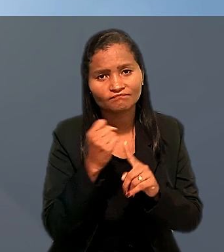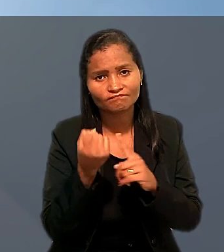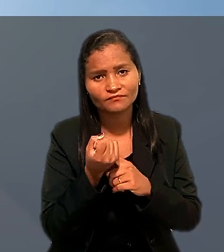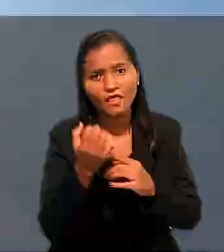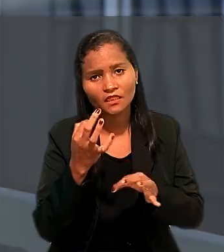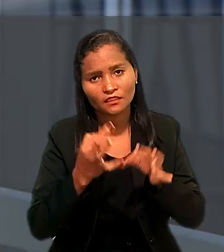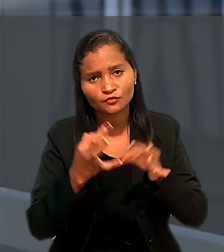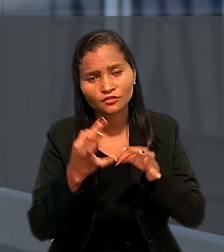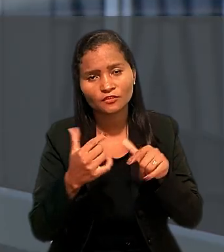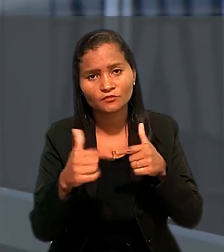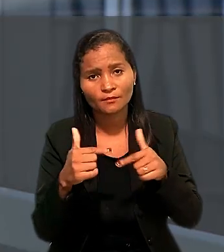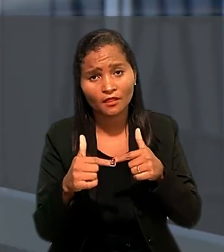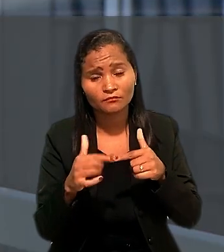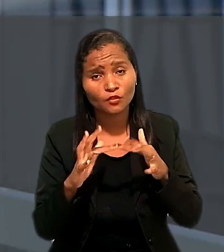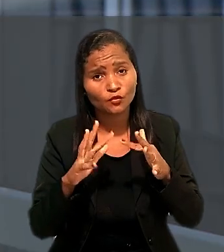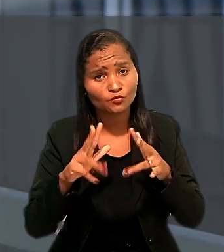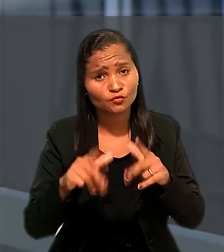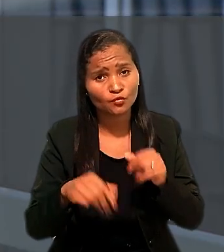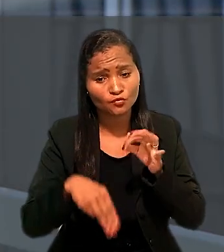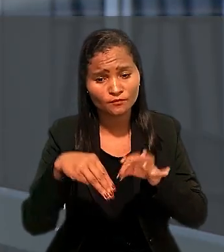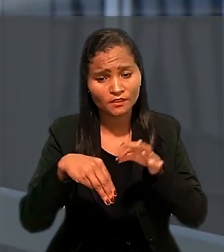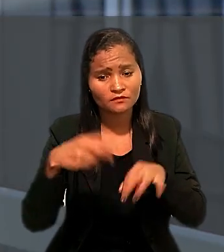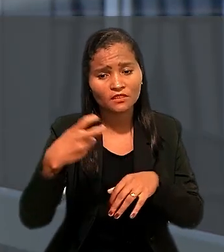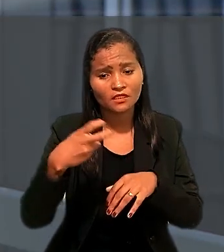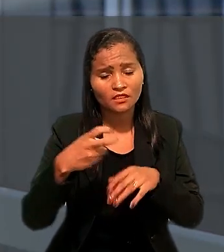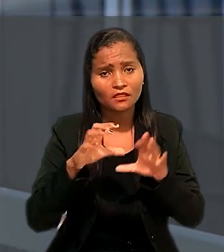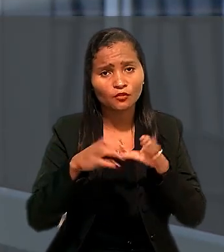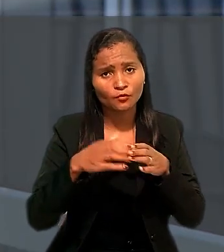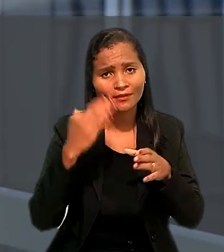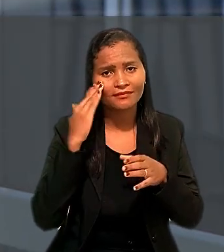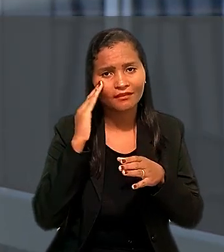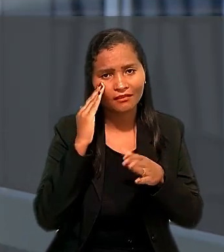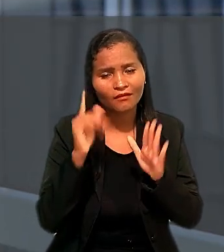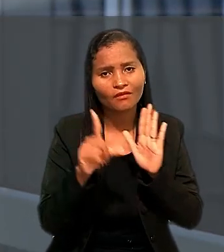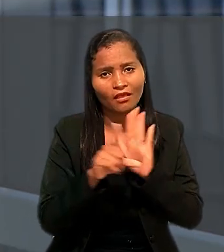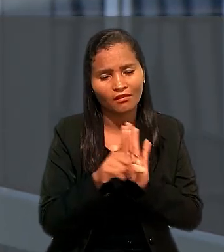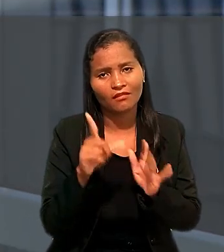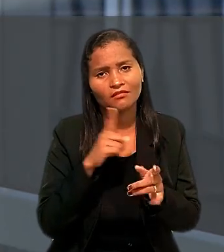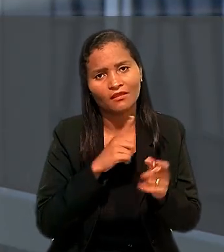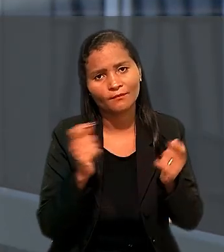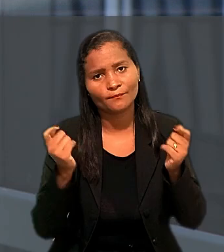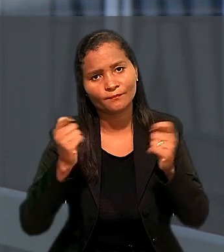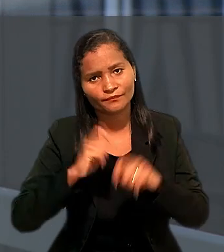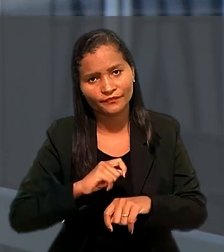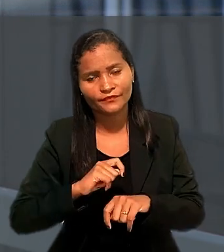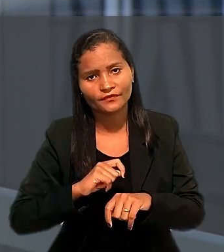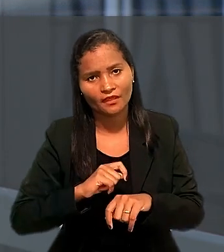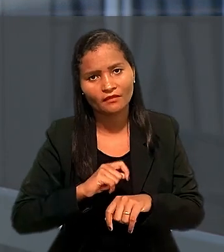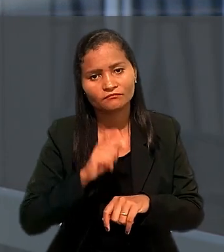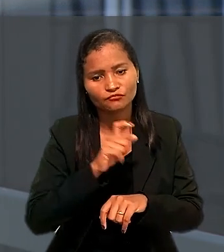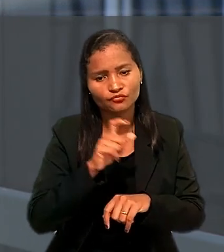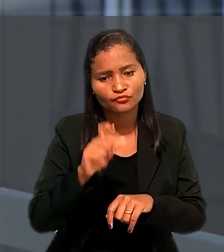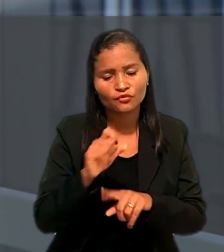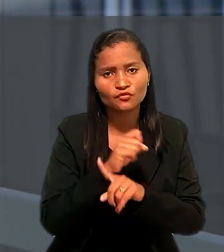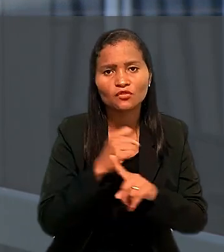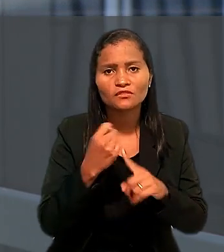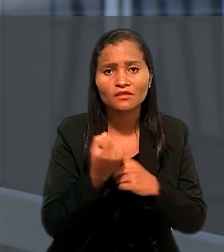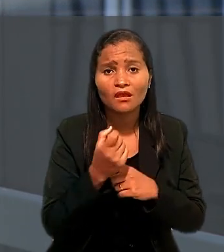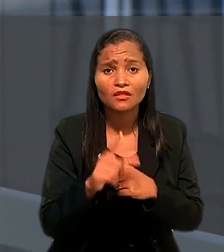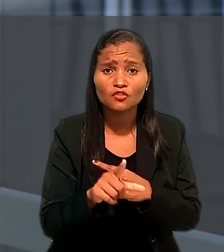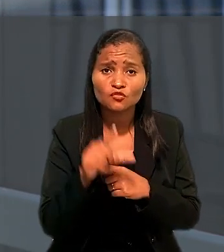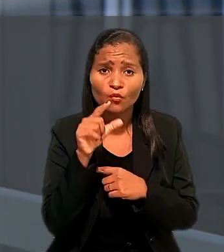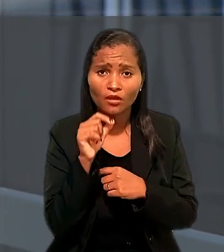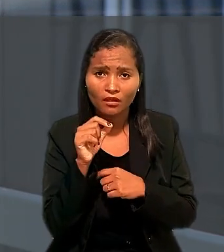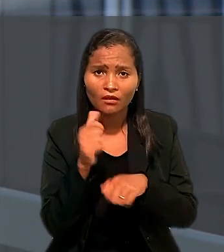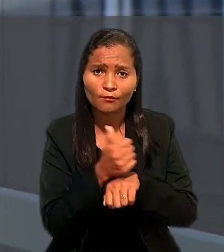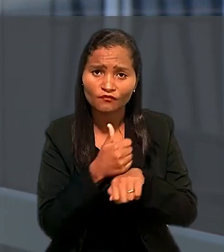do Trabalho. De maneira unânime, os ministros da quinta turma entenderam que a lei prevê a possibilidade de os atores sociais